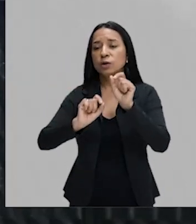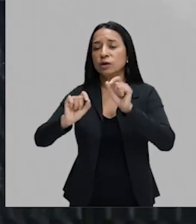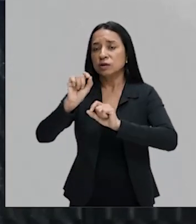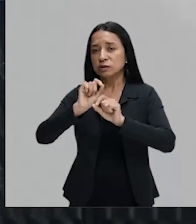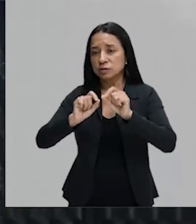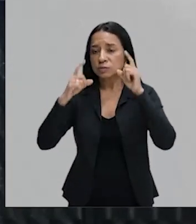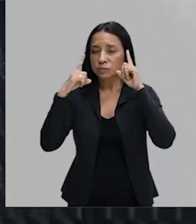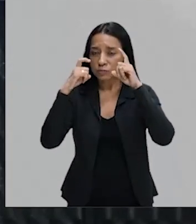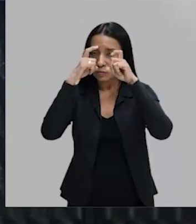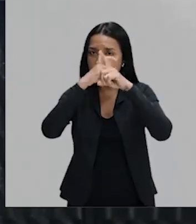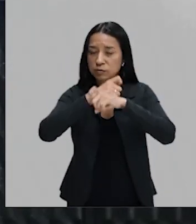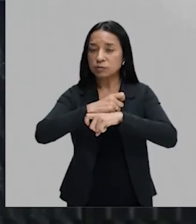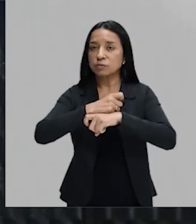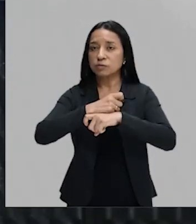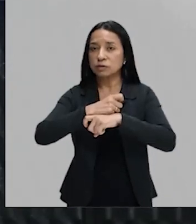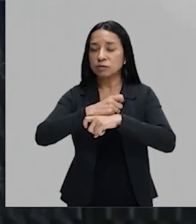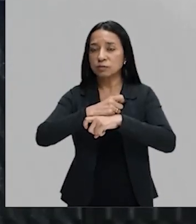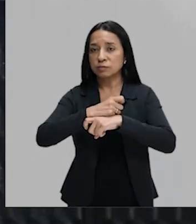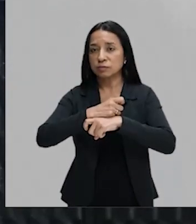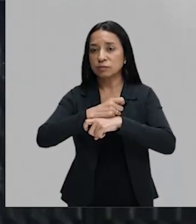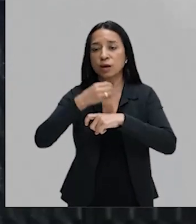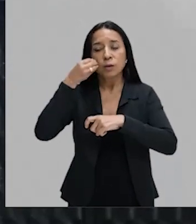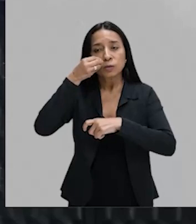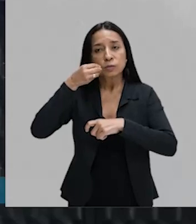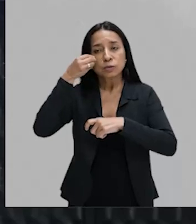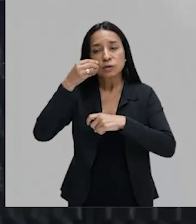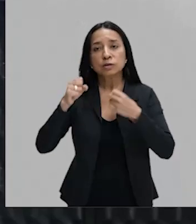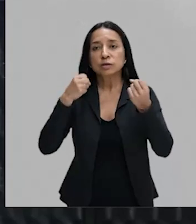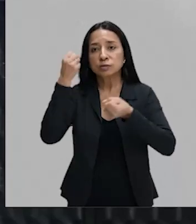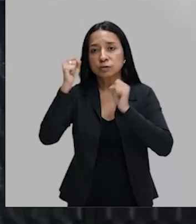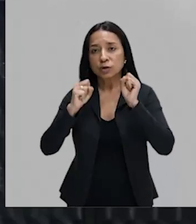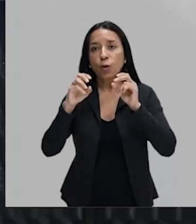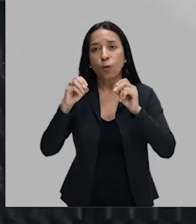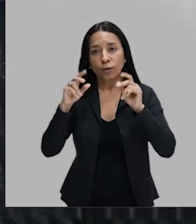irá dificultar essa